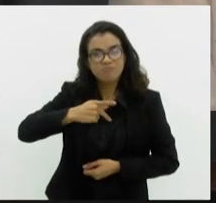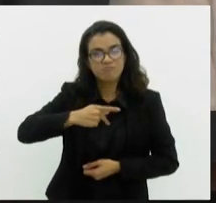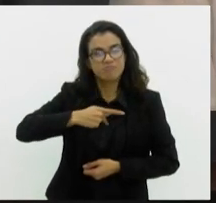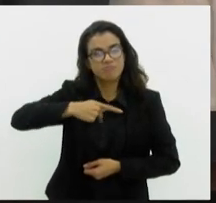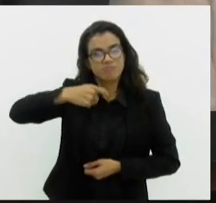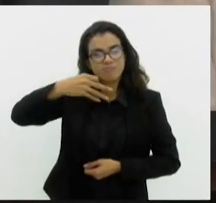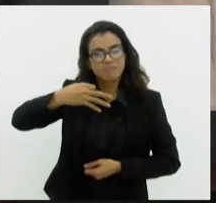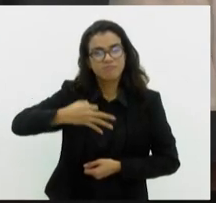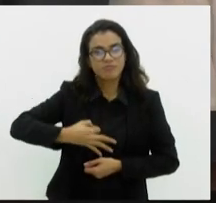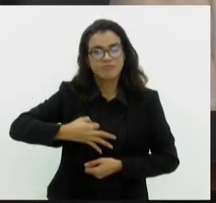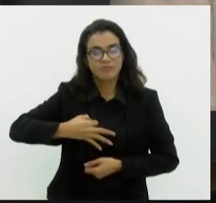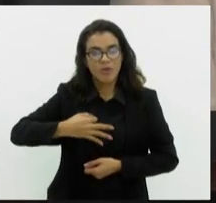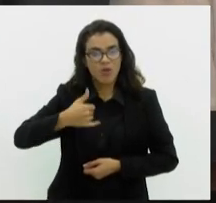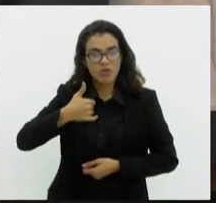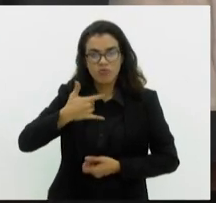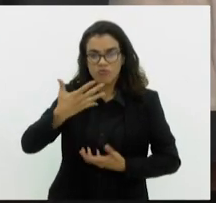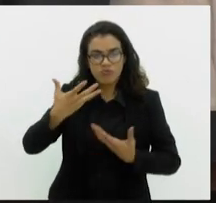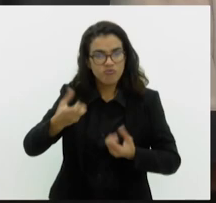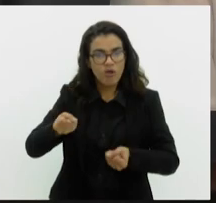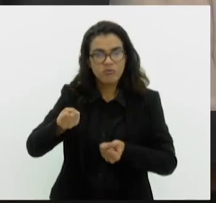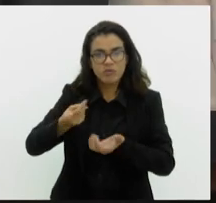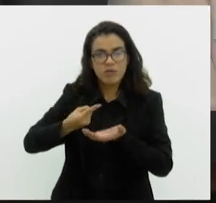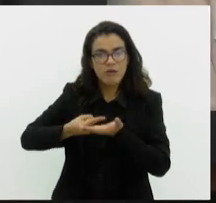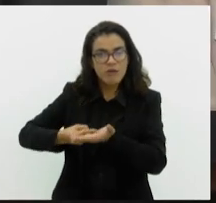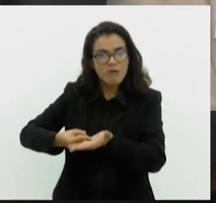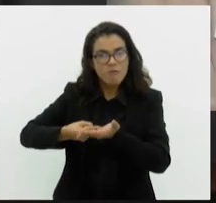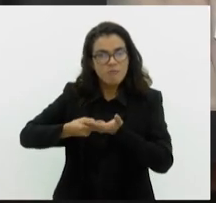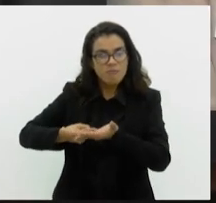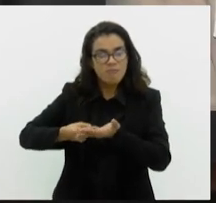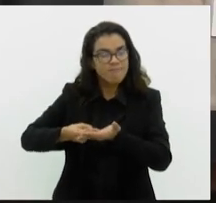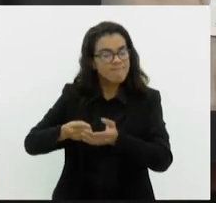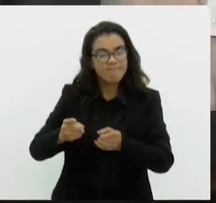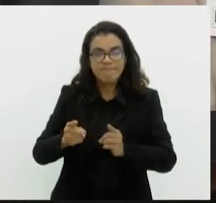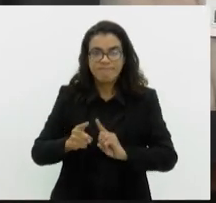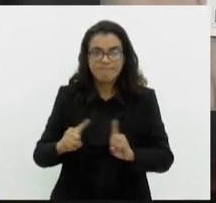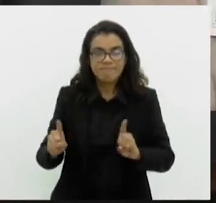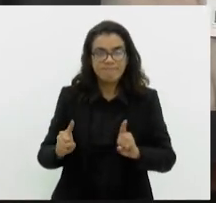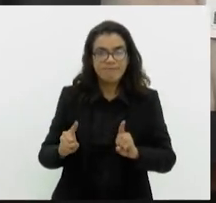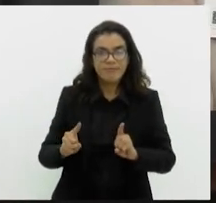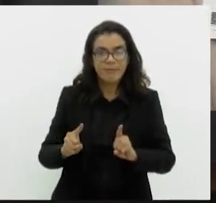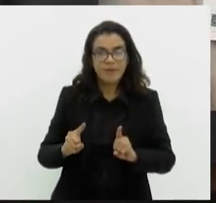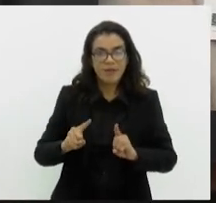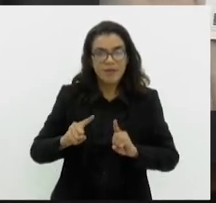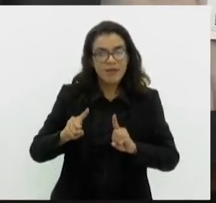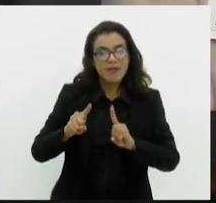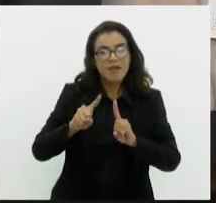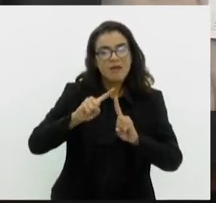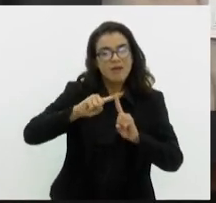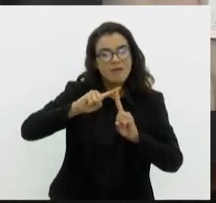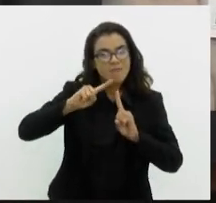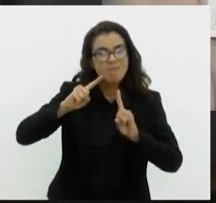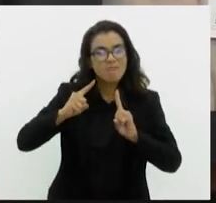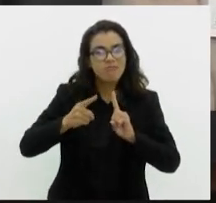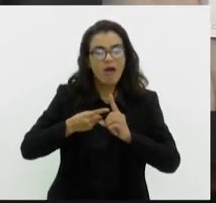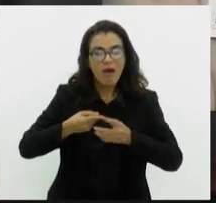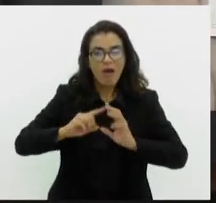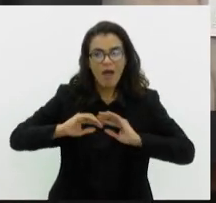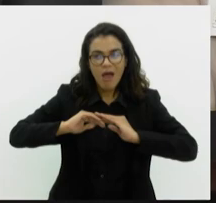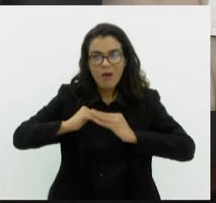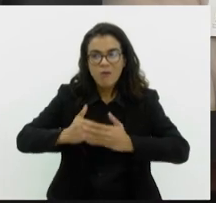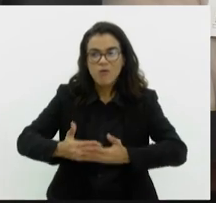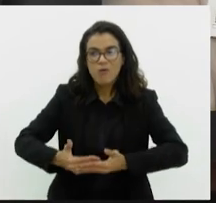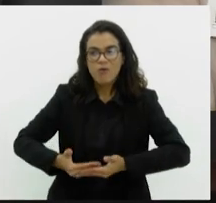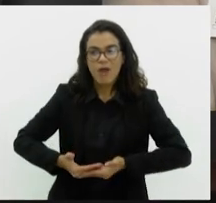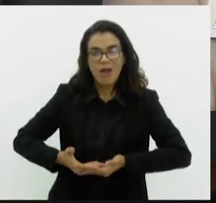afirma, uma mulher que não negocia também os seus afetos, a sua família, que traz para o ventre da criação das suas coisas essa perspectiva